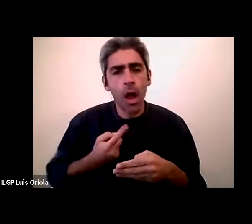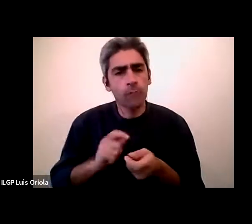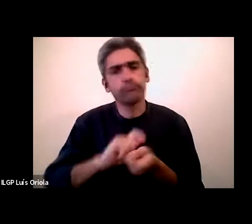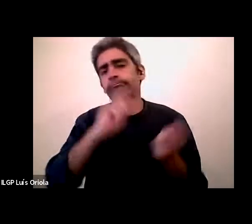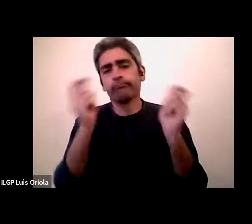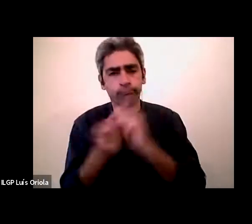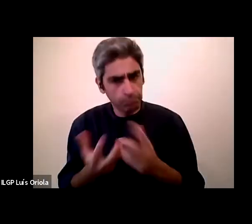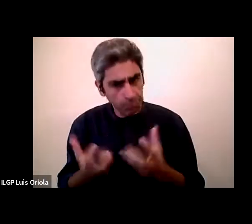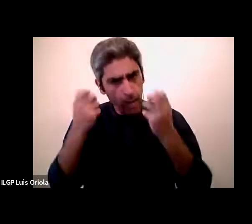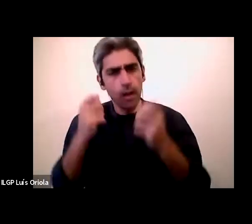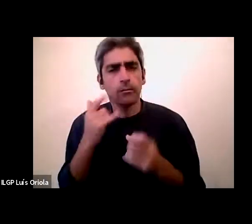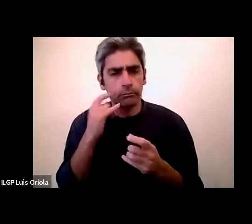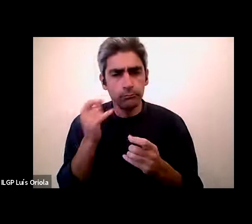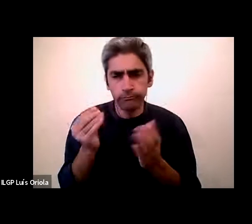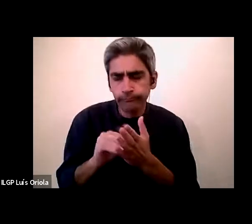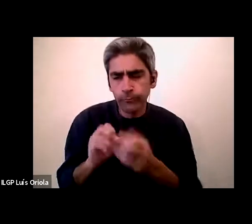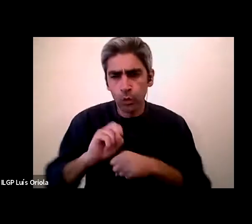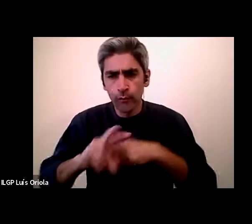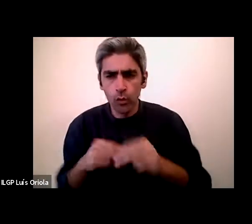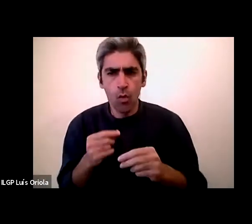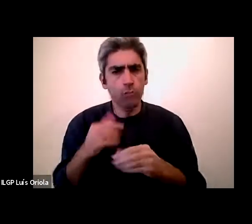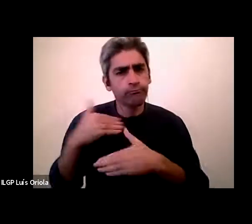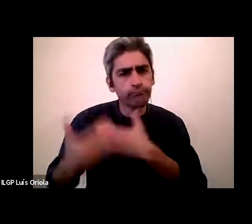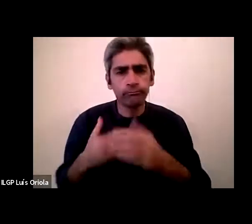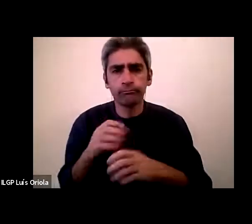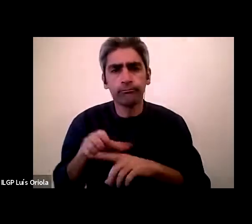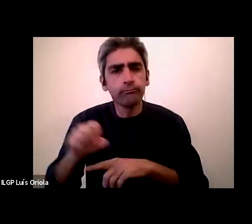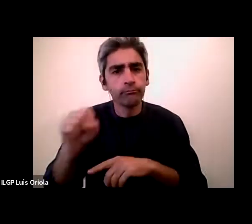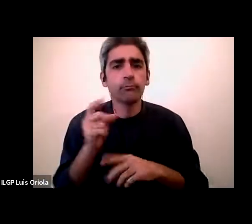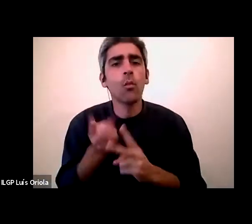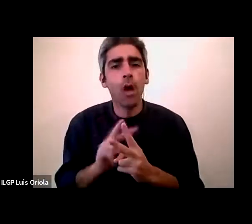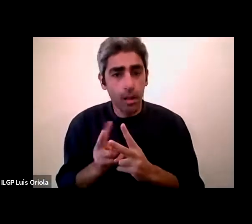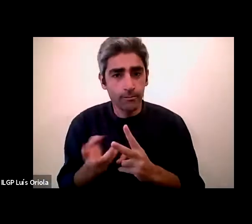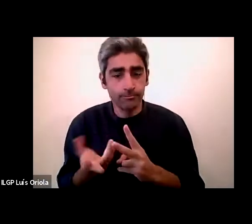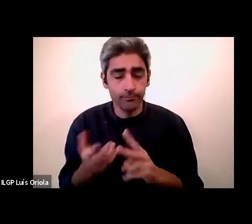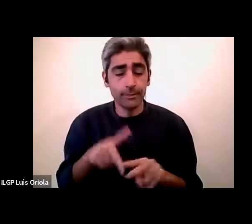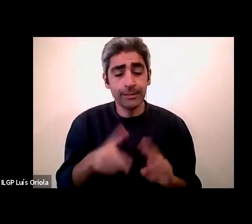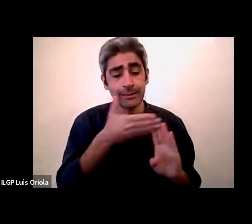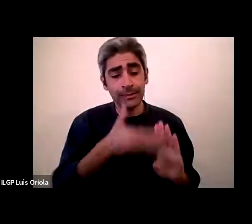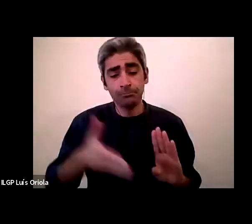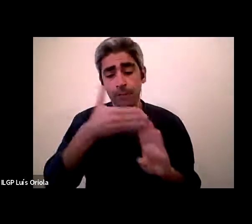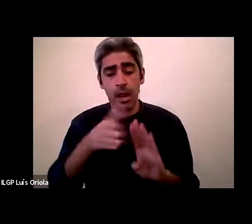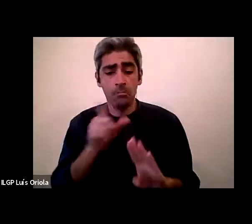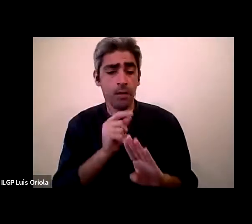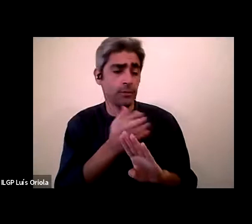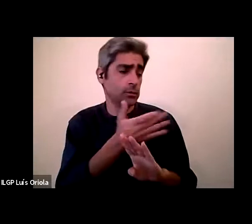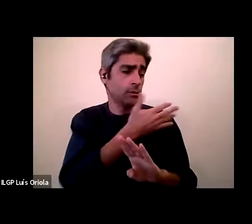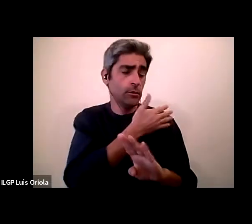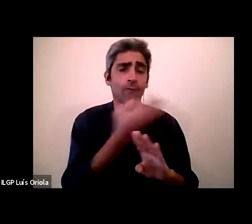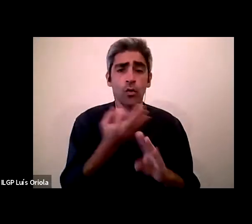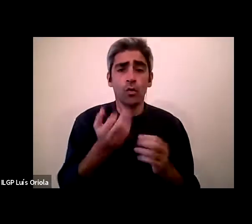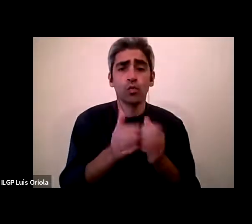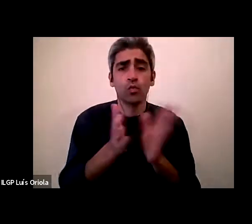de consequente e de produtivo. E estas semanas, estes meses em que temos estado todos a